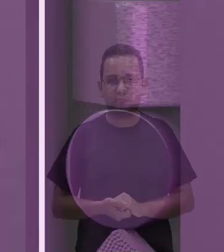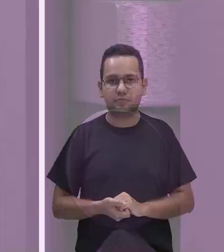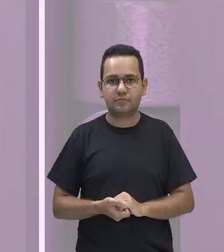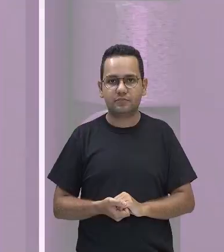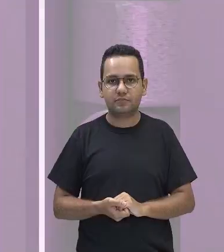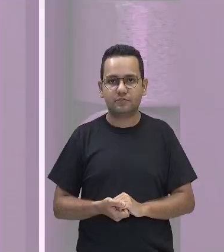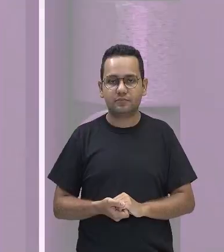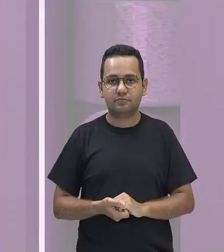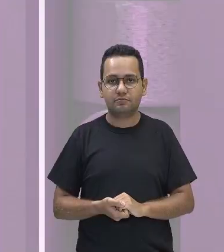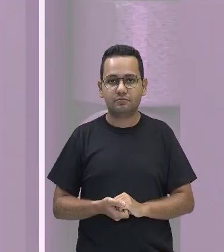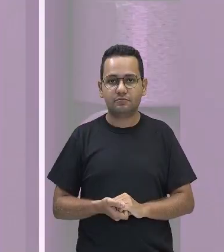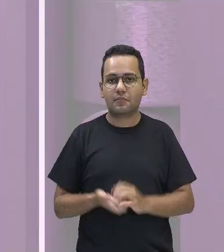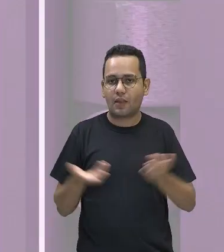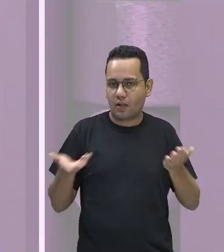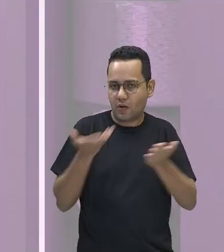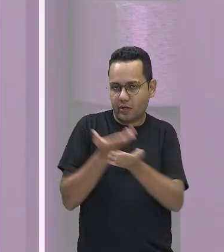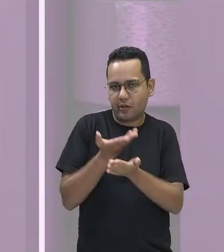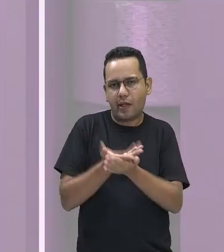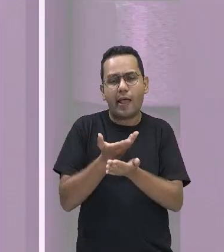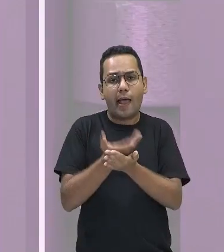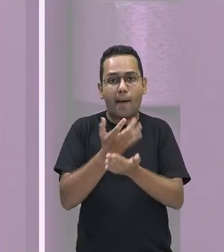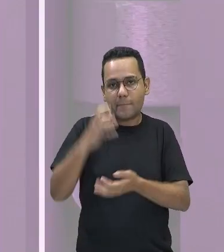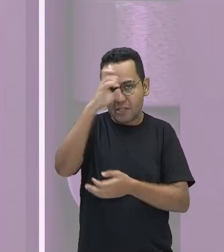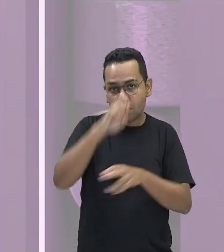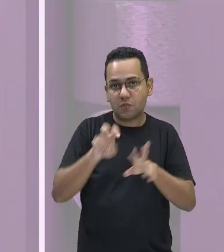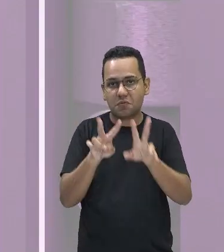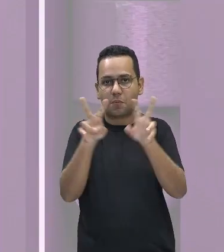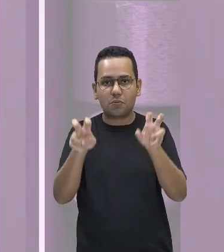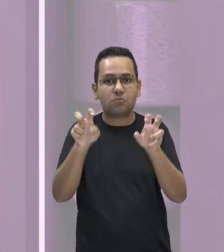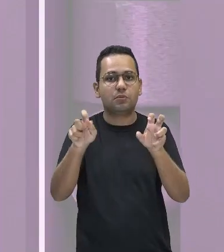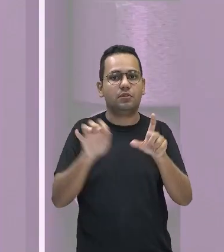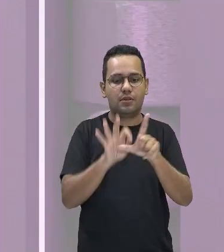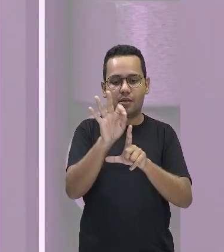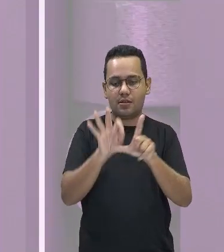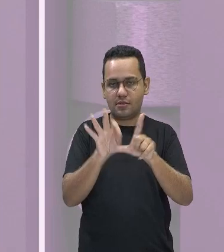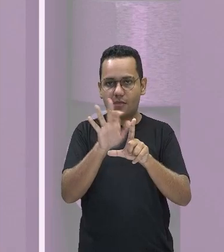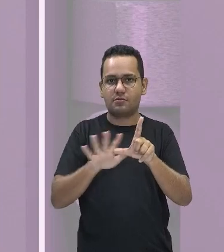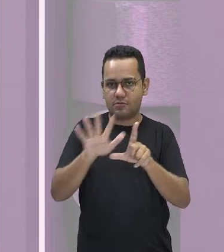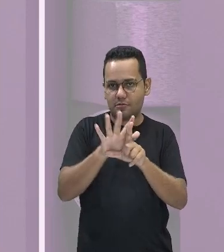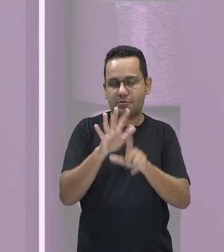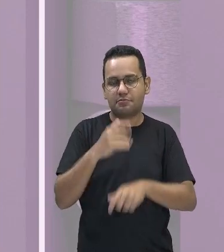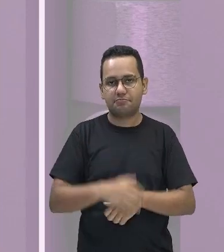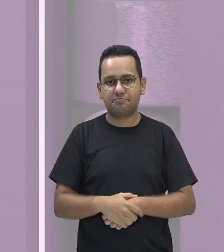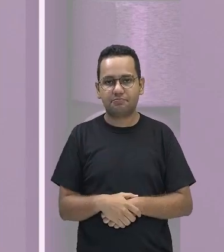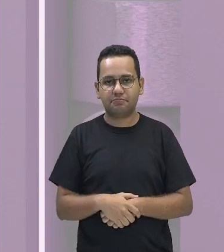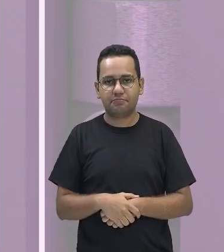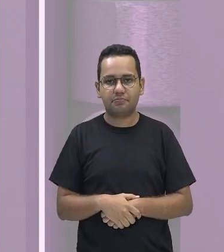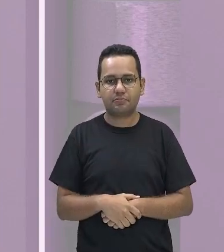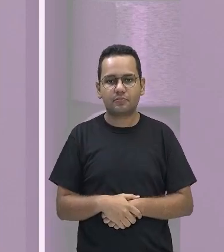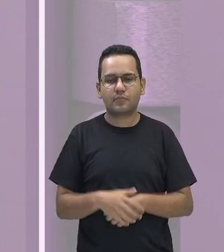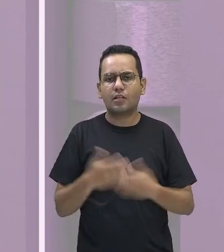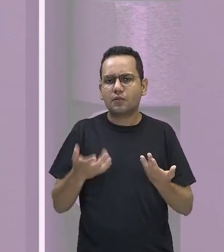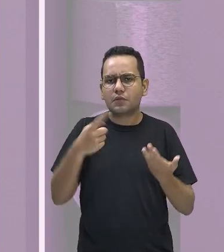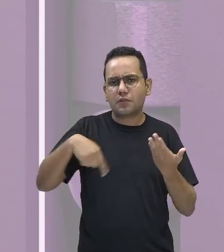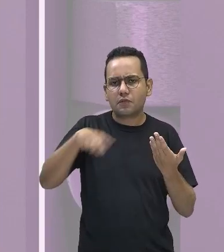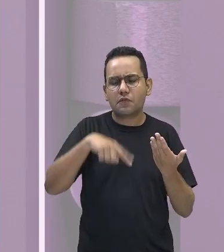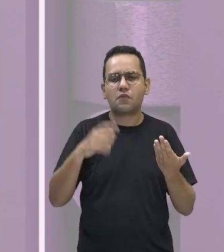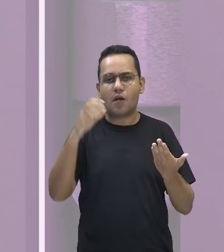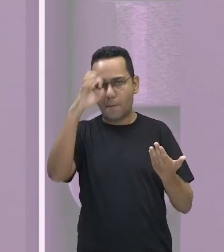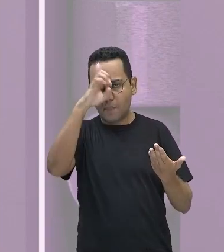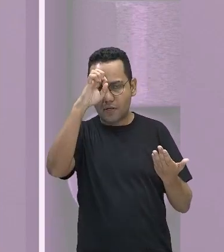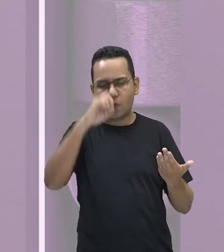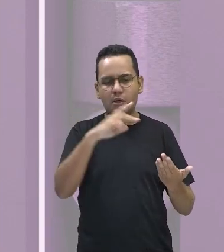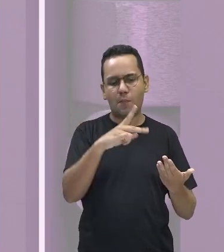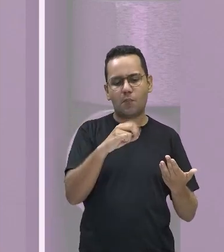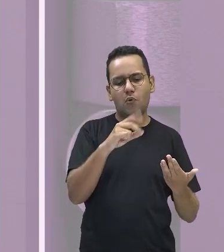E nesta aula nós vamos aprender muito sobre estatística. Então aí vamos aprender o que é população, o que é amostra,